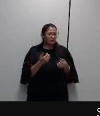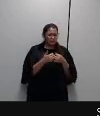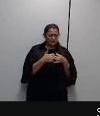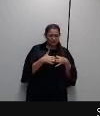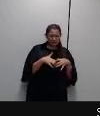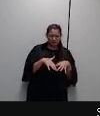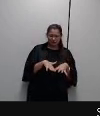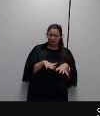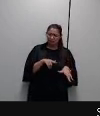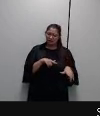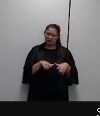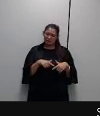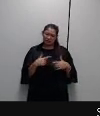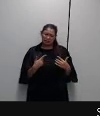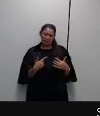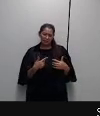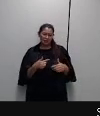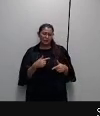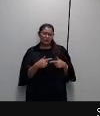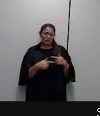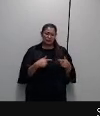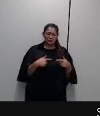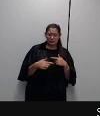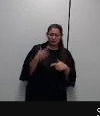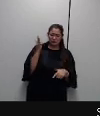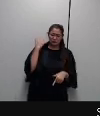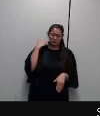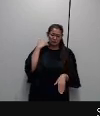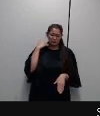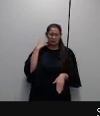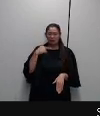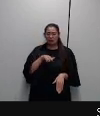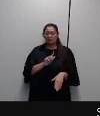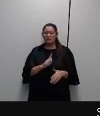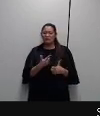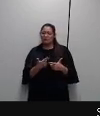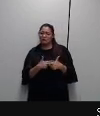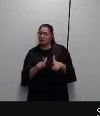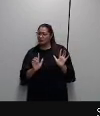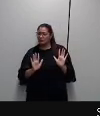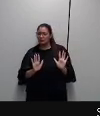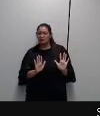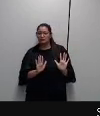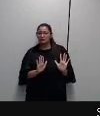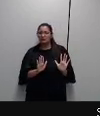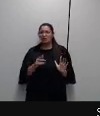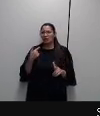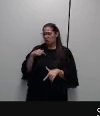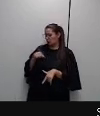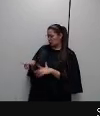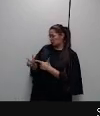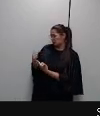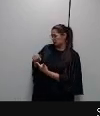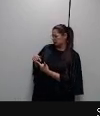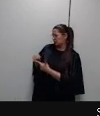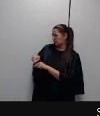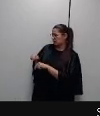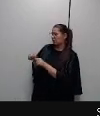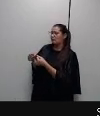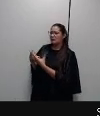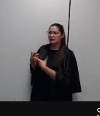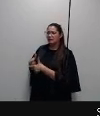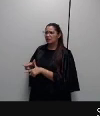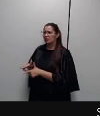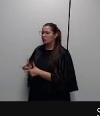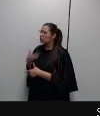prática o julgamentos digam não houve prejuízo assim a sua preclusão não não não é aqui como